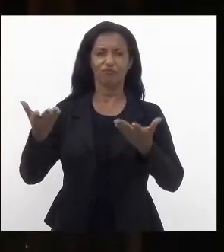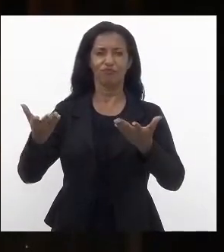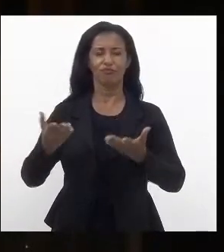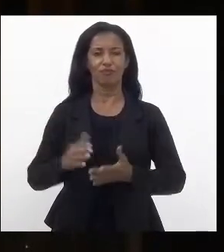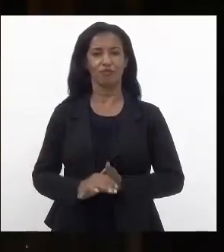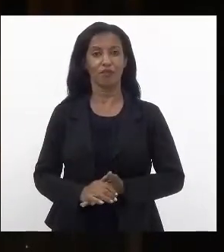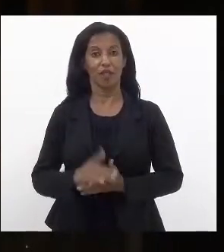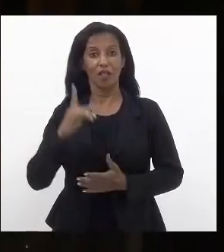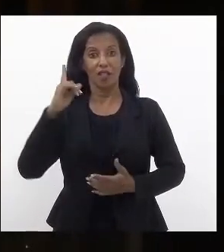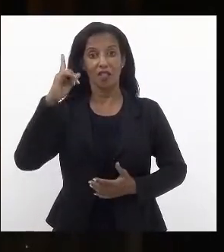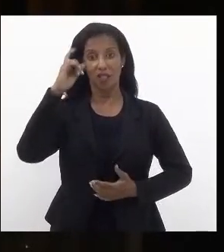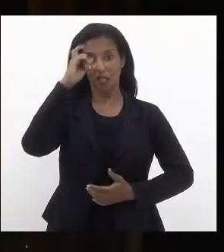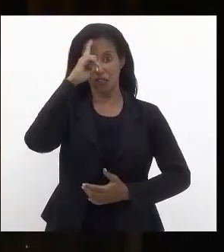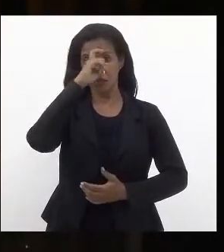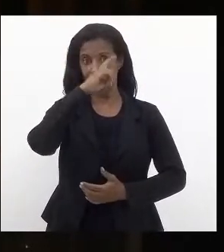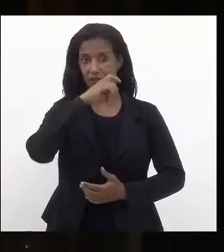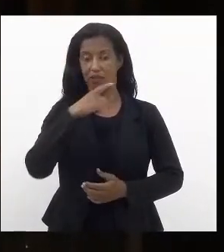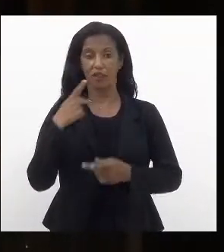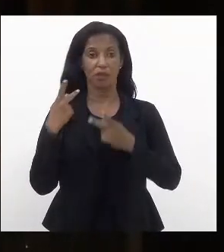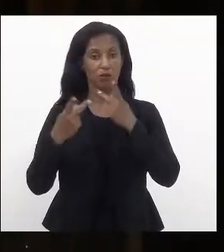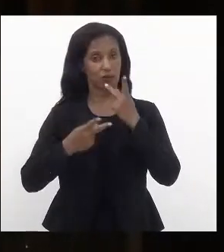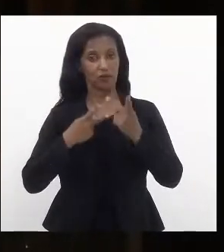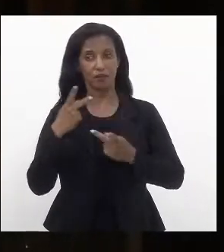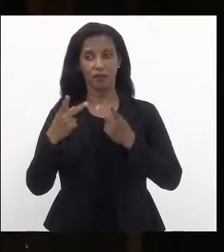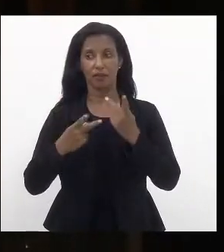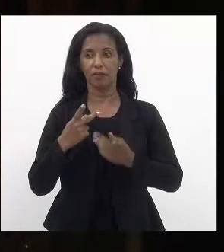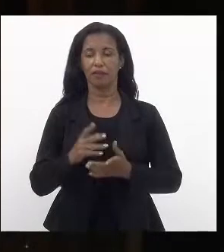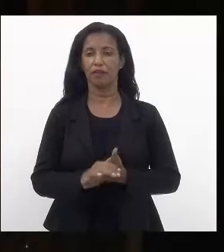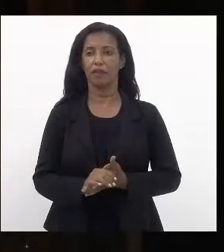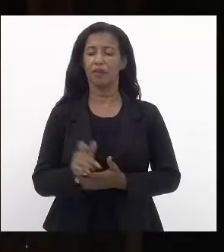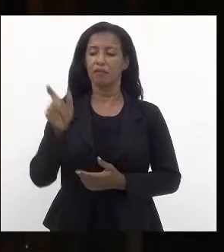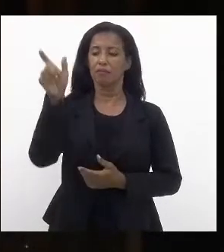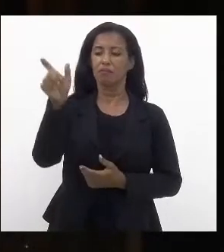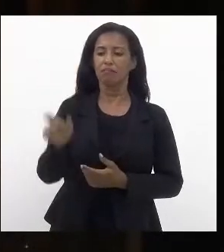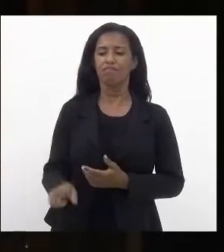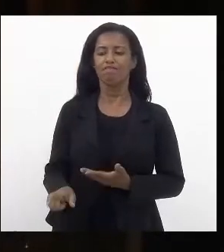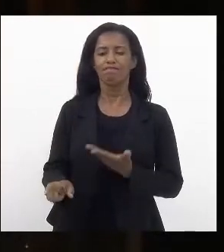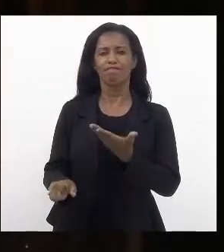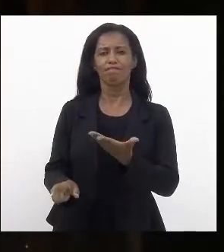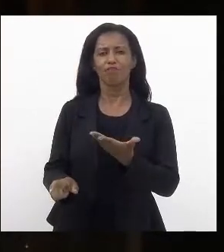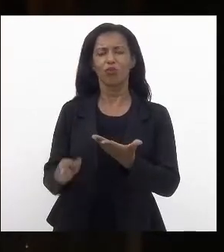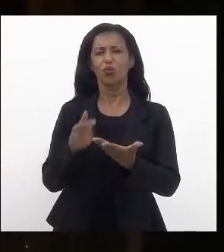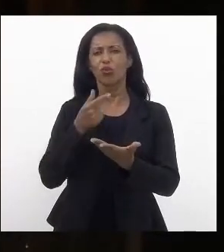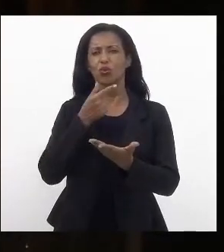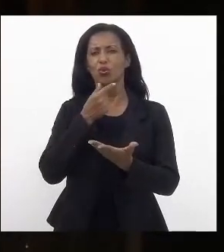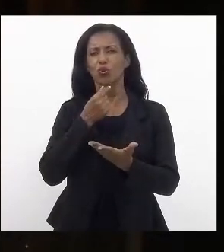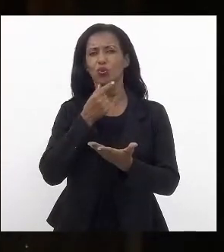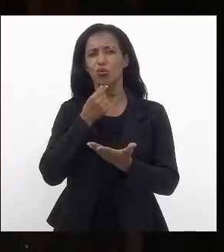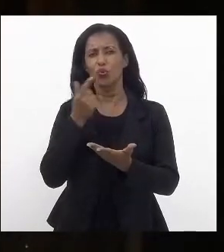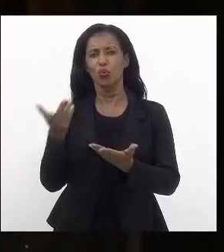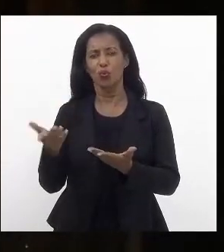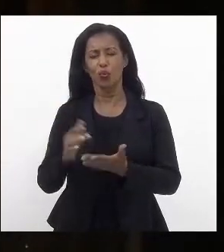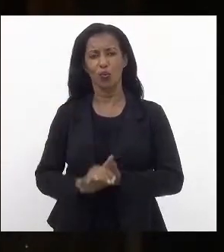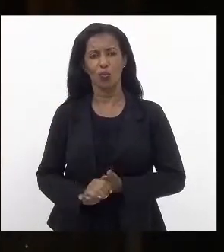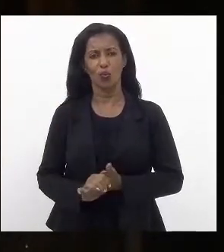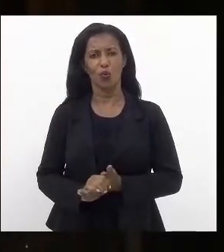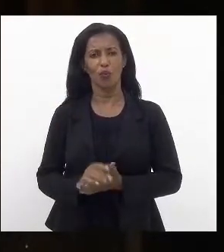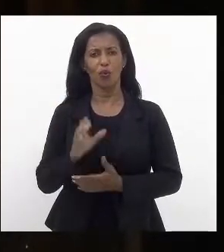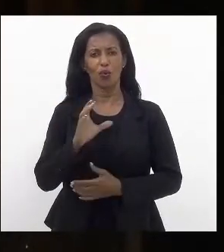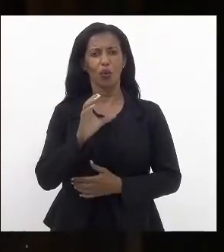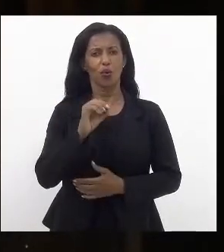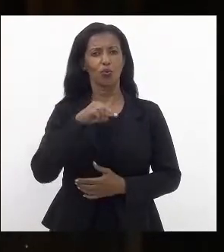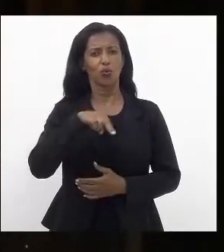é dificílimo falar de um homem, do quilat, do nosso